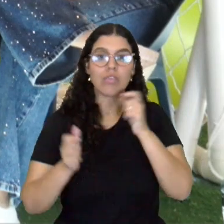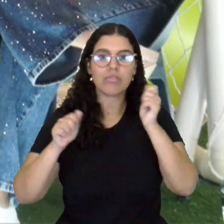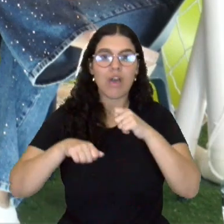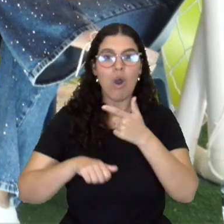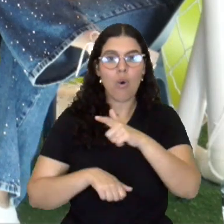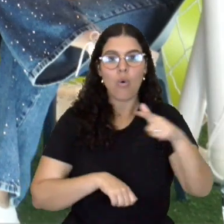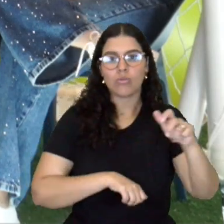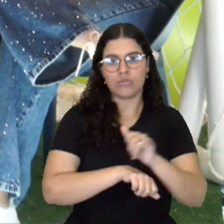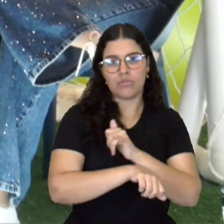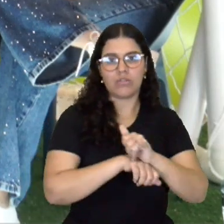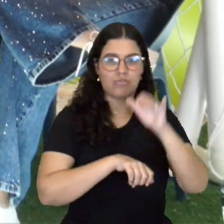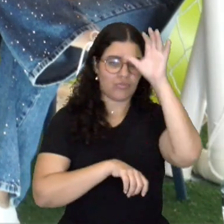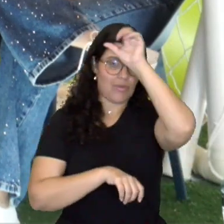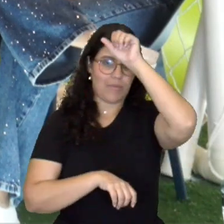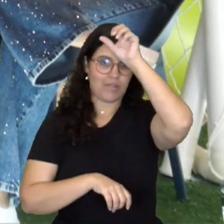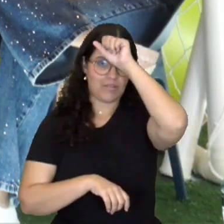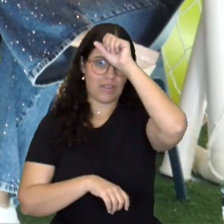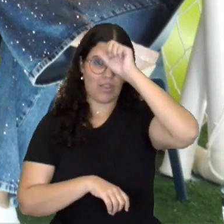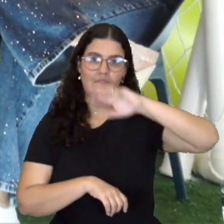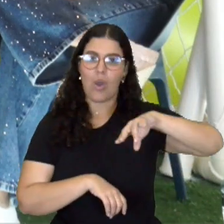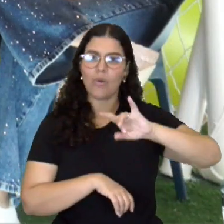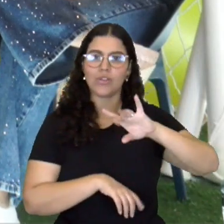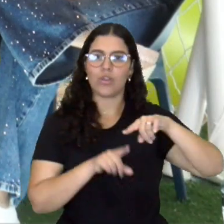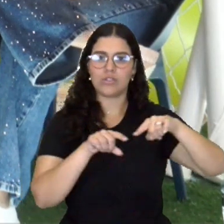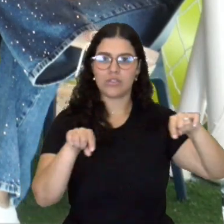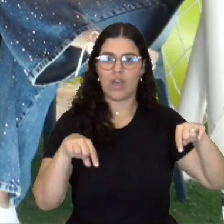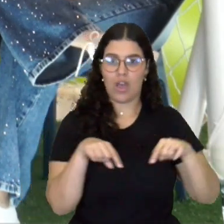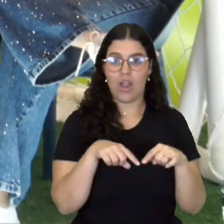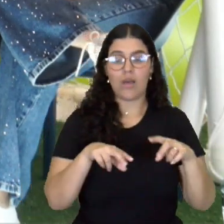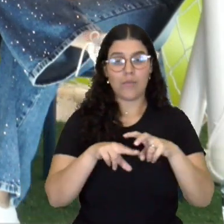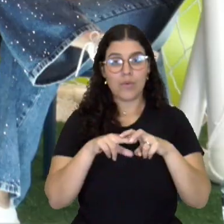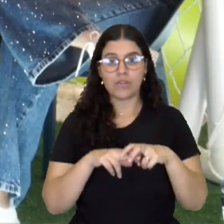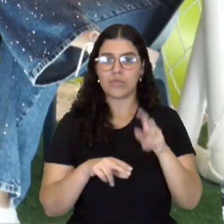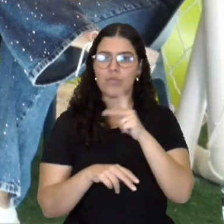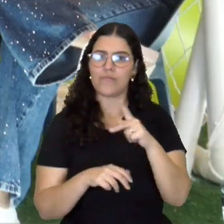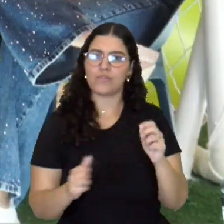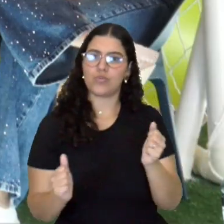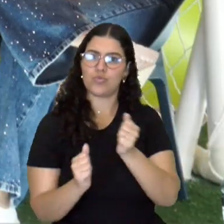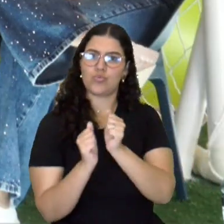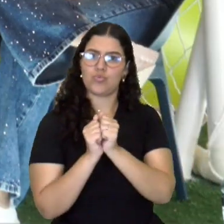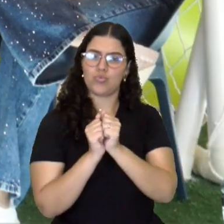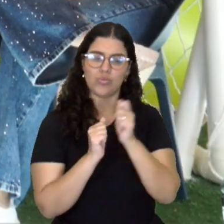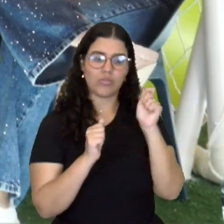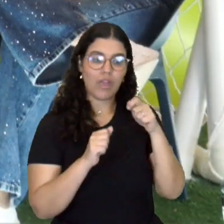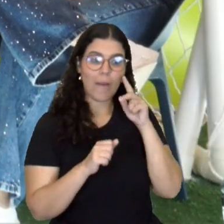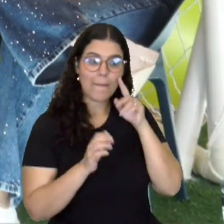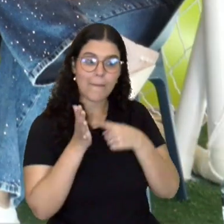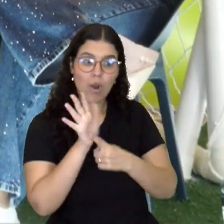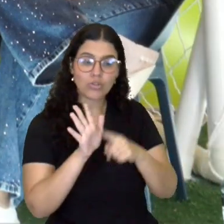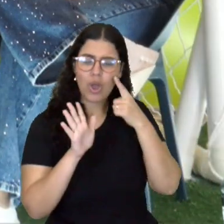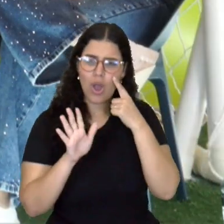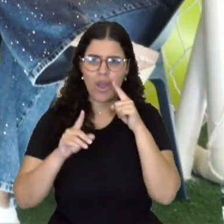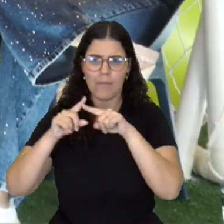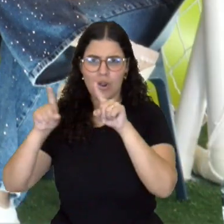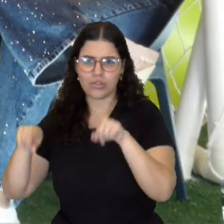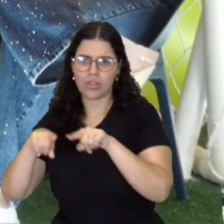está lá mostrando, ó, pessoal, tem esse projeto, tem esse projeto, tem esse projeto, o aluno ele pensa, nossa, eu me vejo ali, né? E é muito